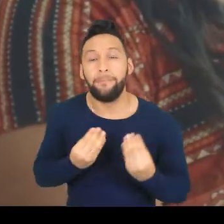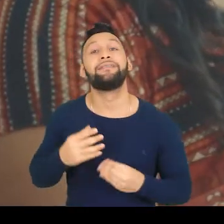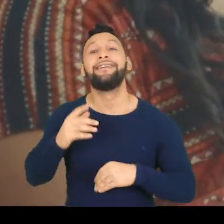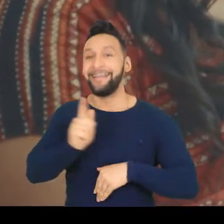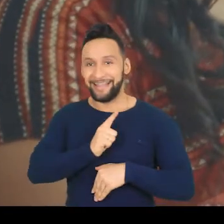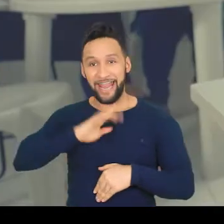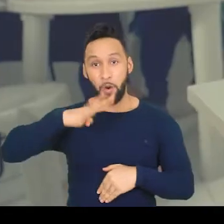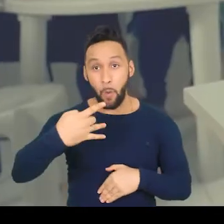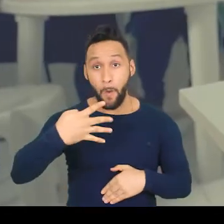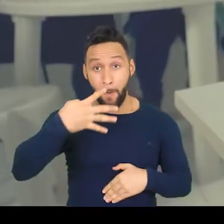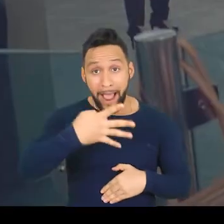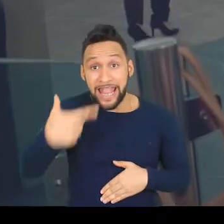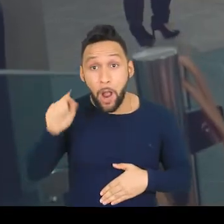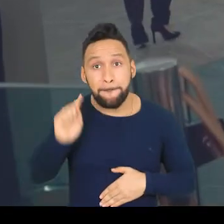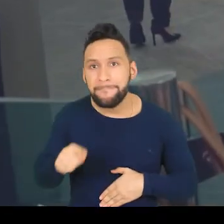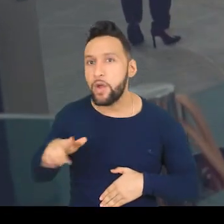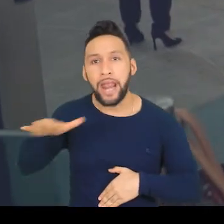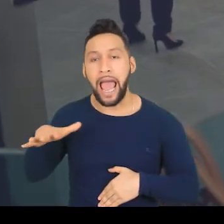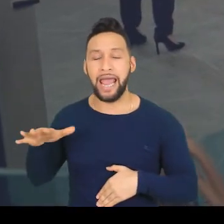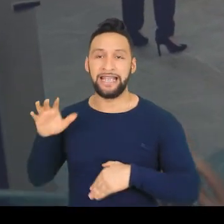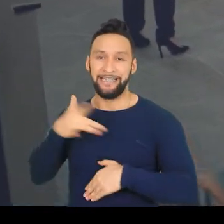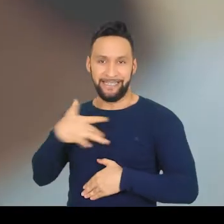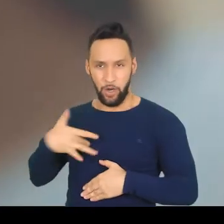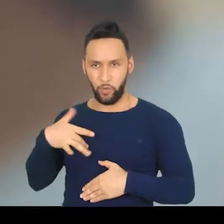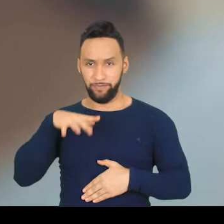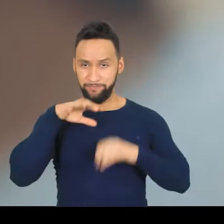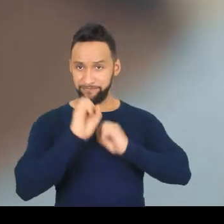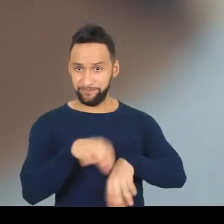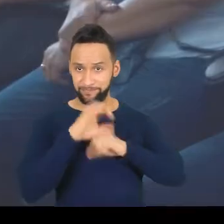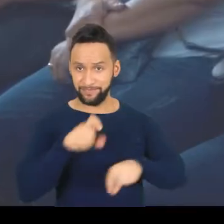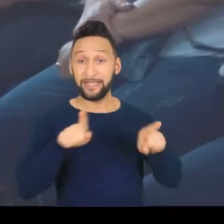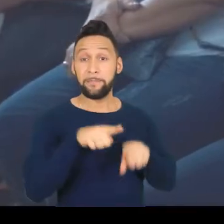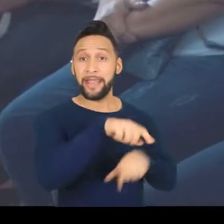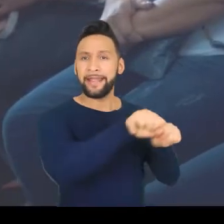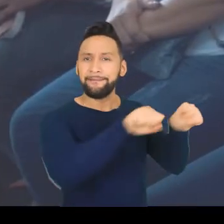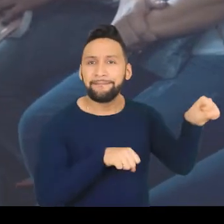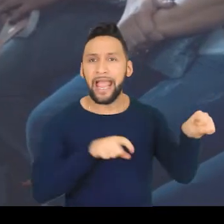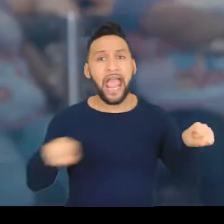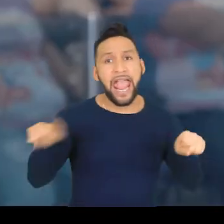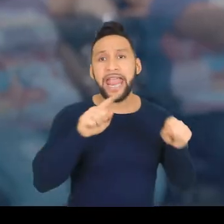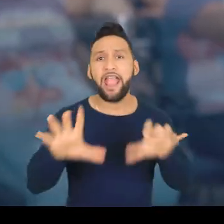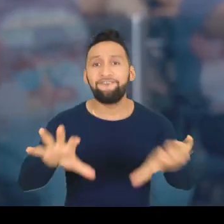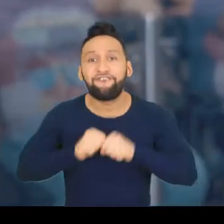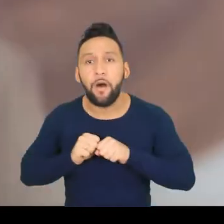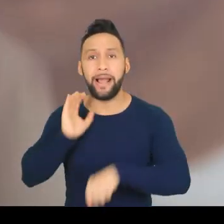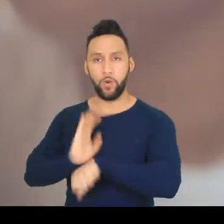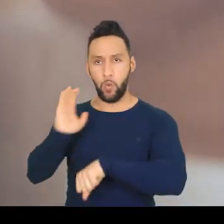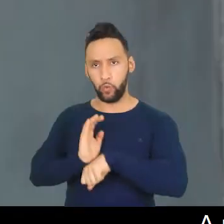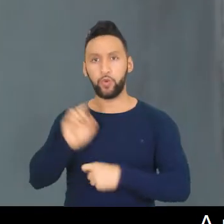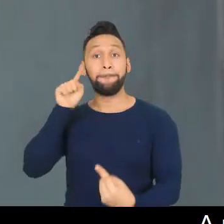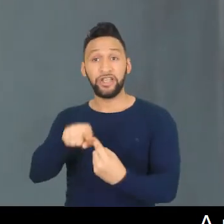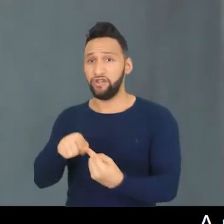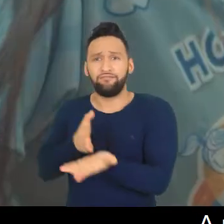famílias. Foram capacitados mais de 42 mil profissionais das áreas de saúde, educação e assistência